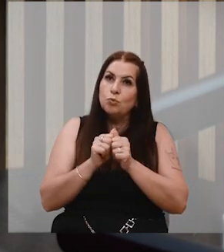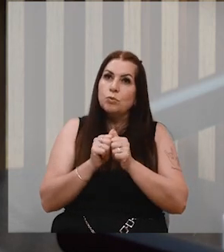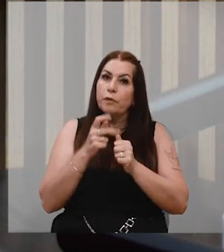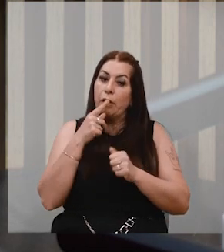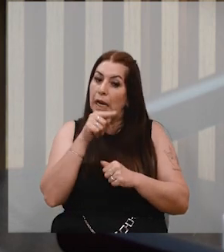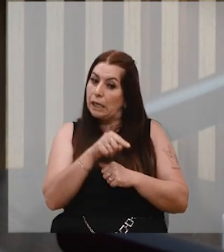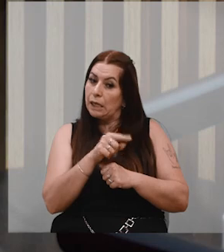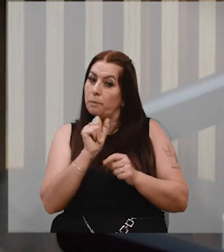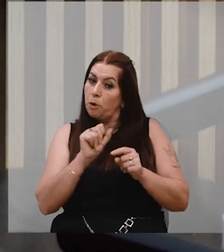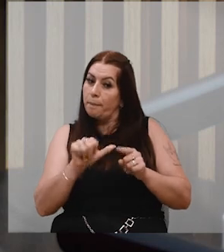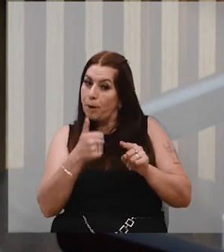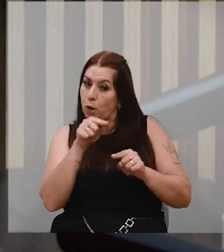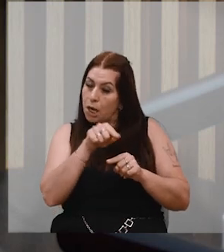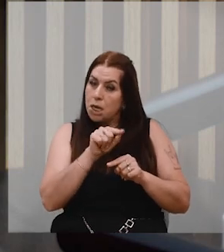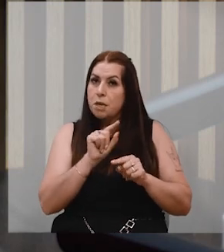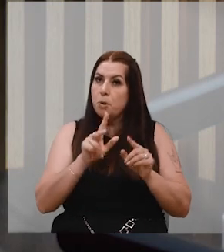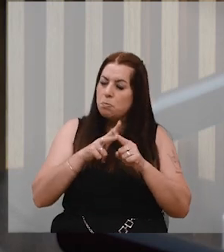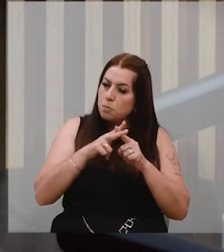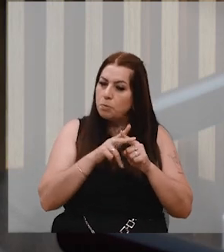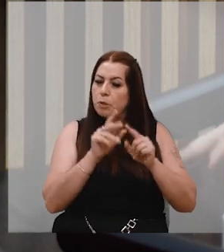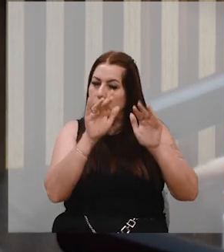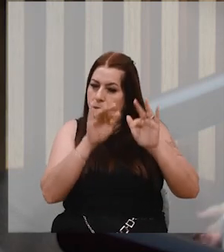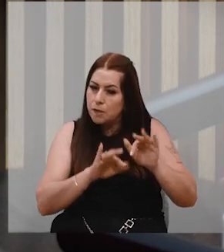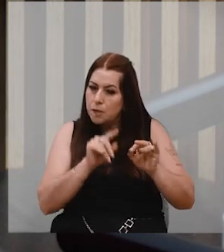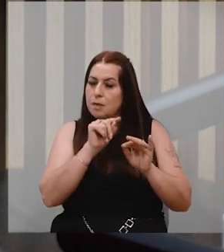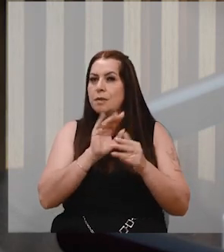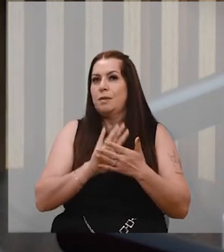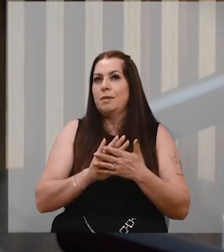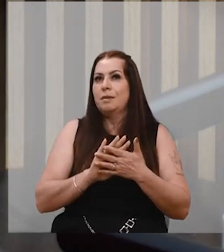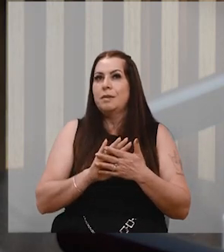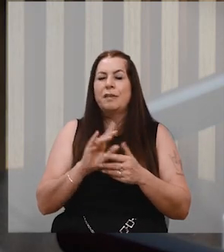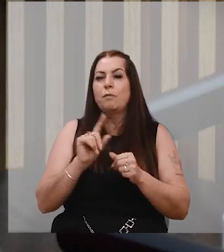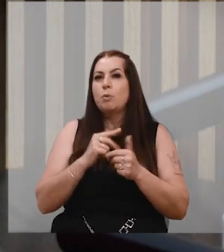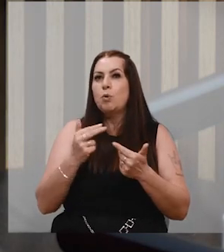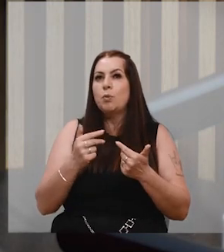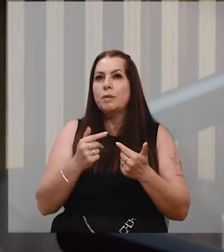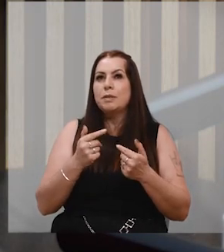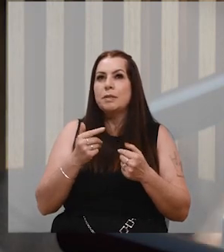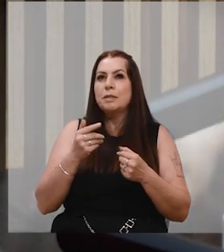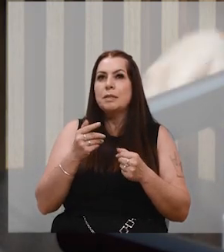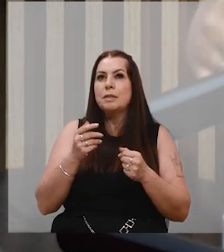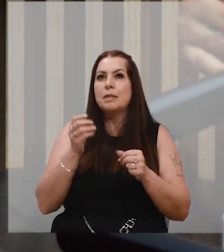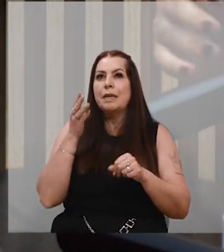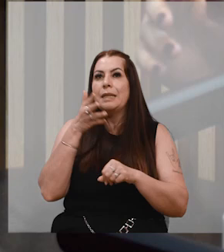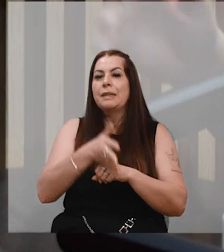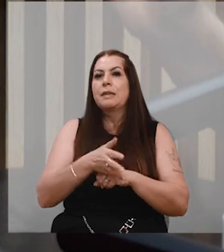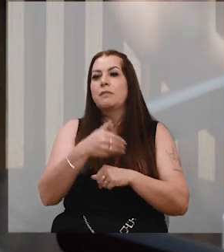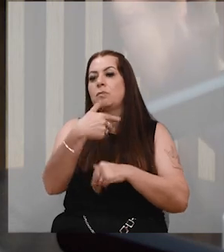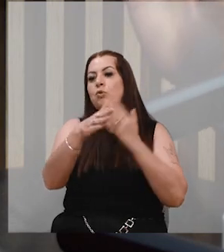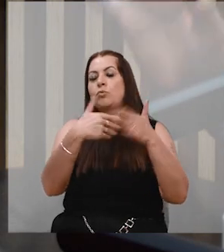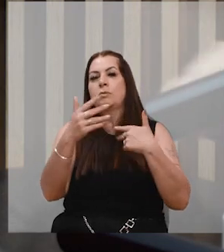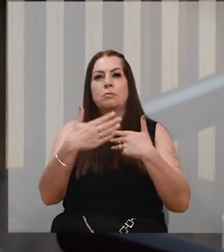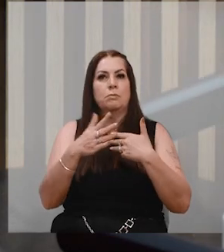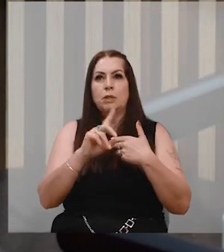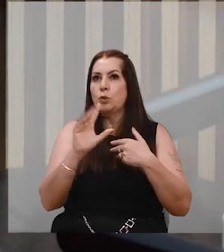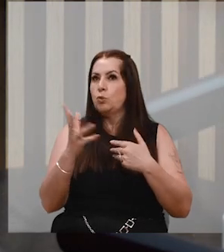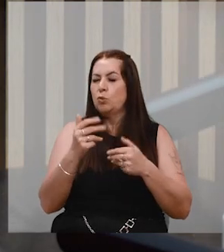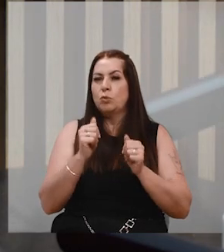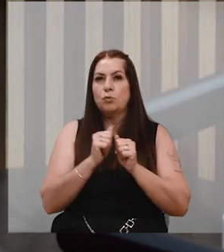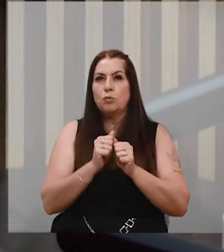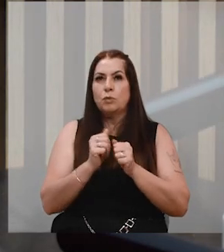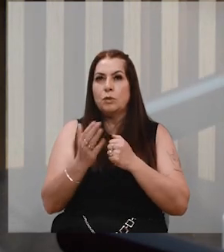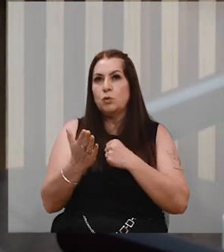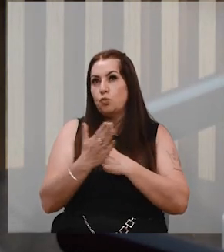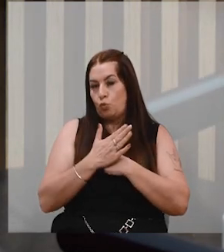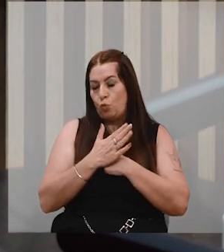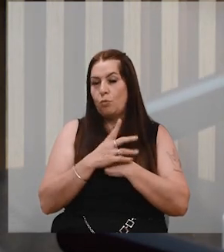gente e fala, pode melhorar isso aqui, pode escrever assim. Então, não foi uma coisa que eu entrei e fica por tua conta. Todo